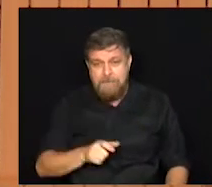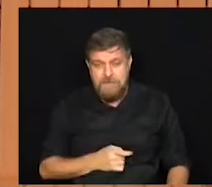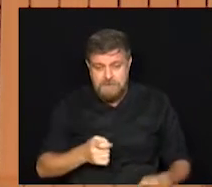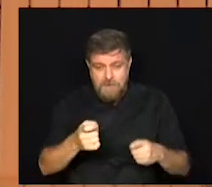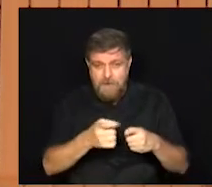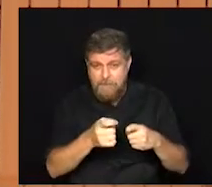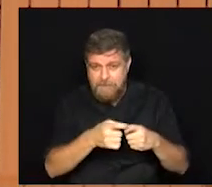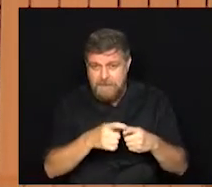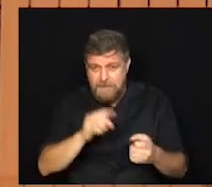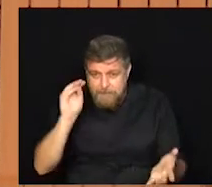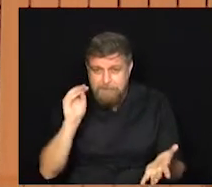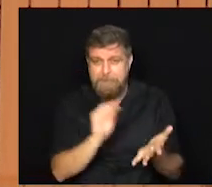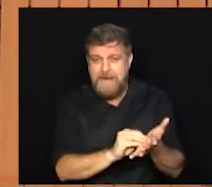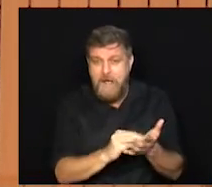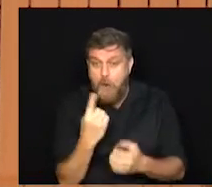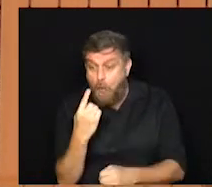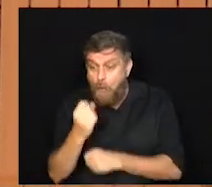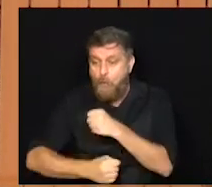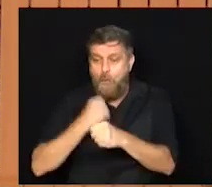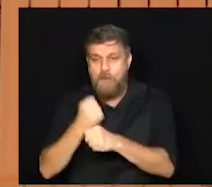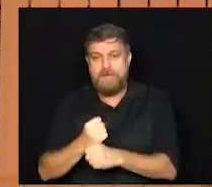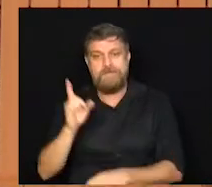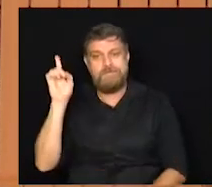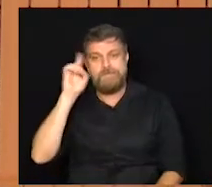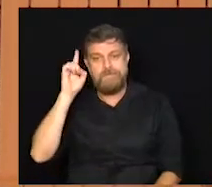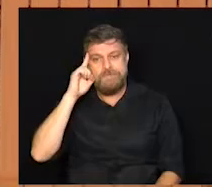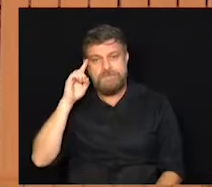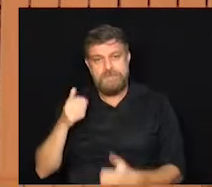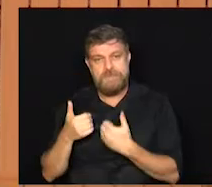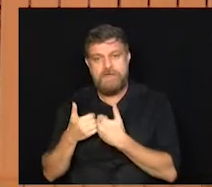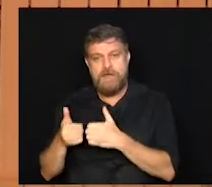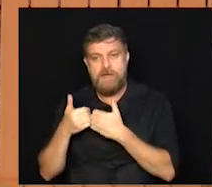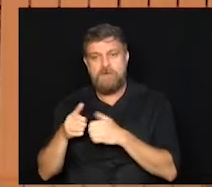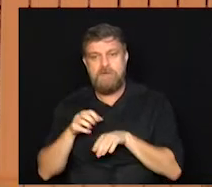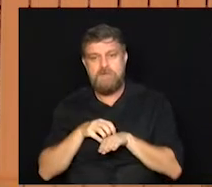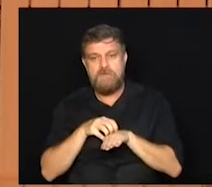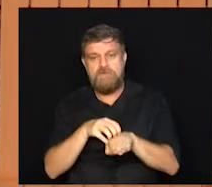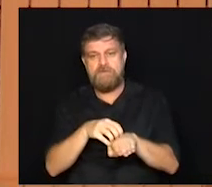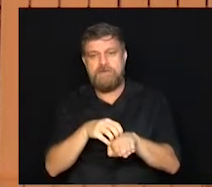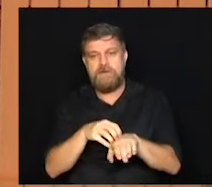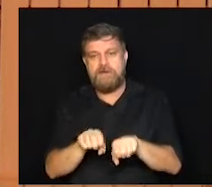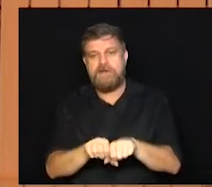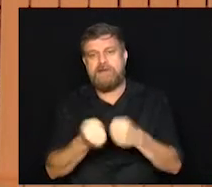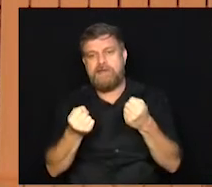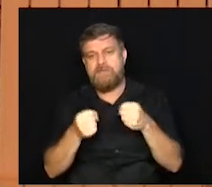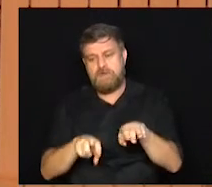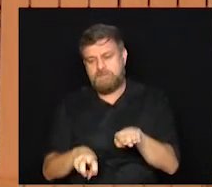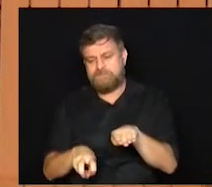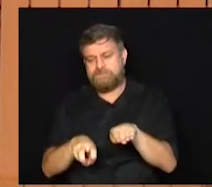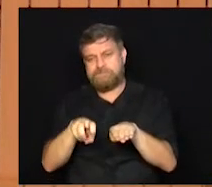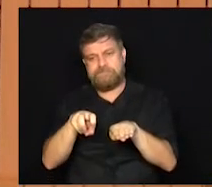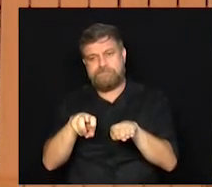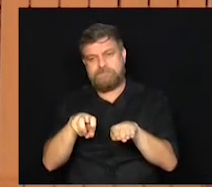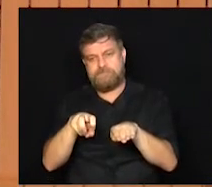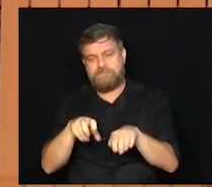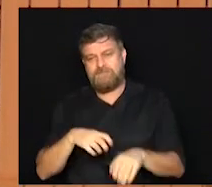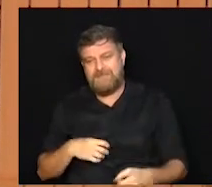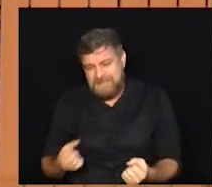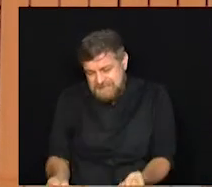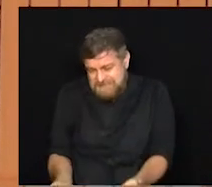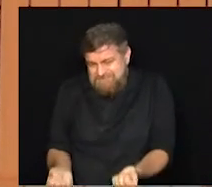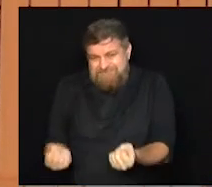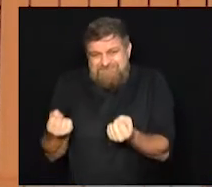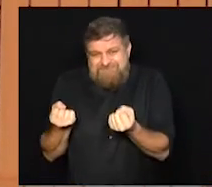consulta e no dia da consulta, o ônibus que foi quebrado a plataforma que realmente erguia essa cadeira de roda